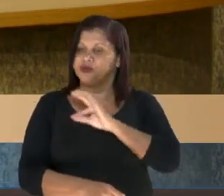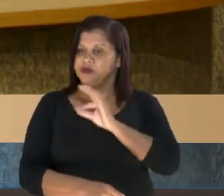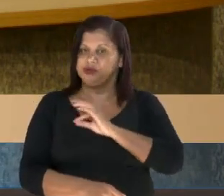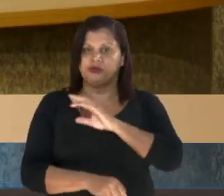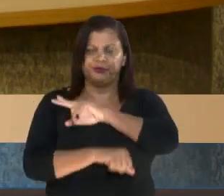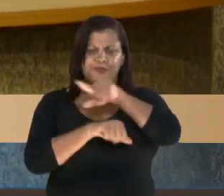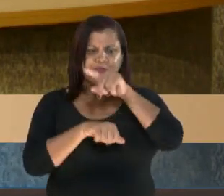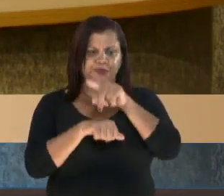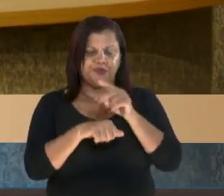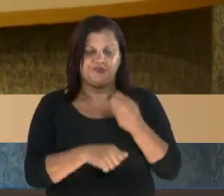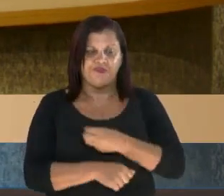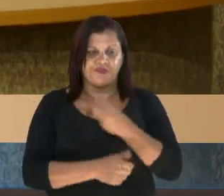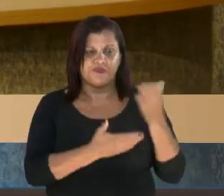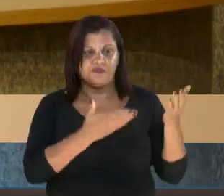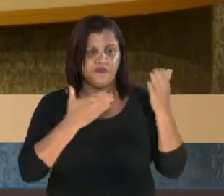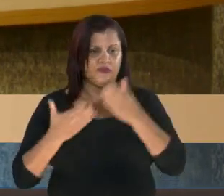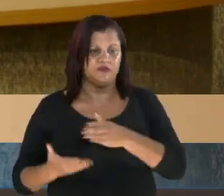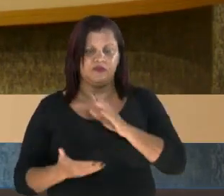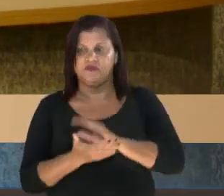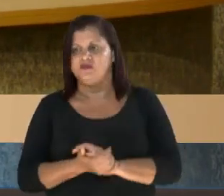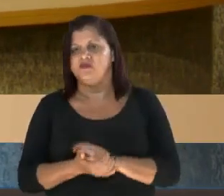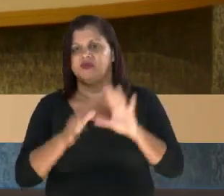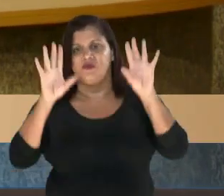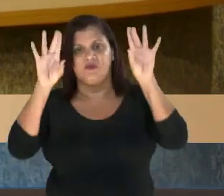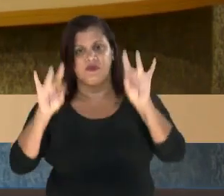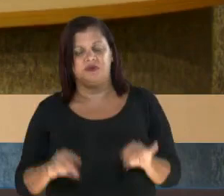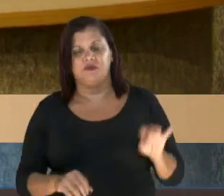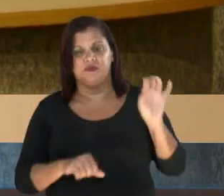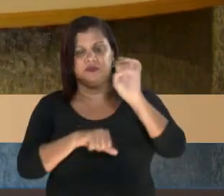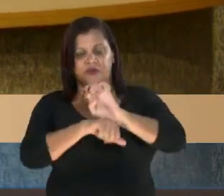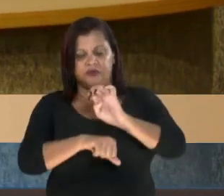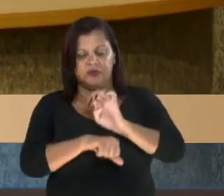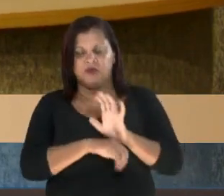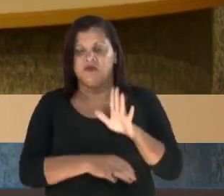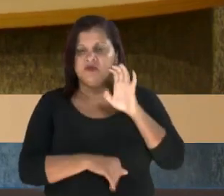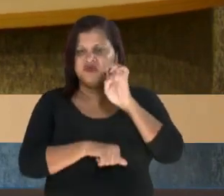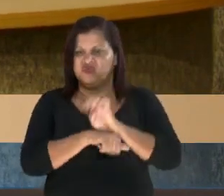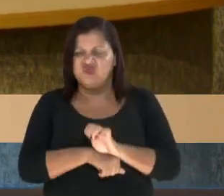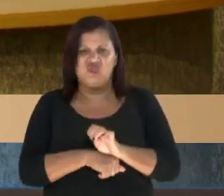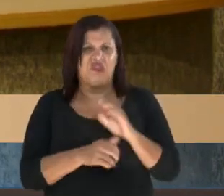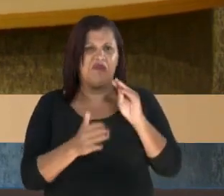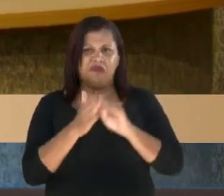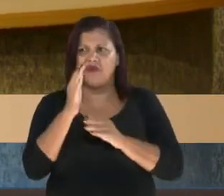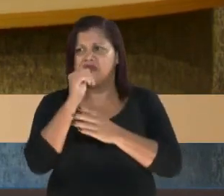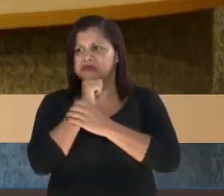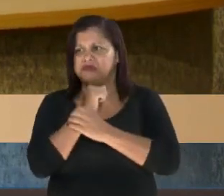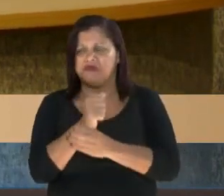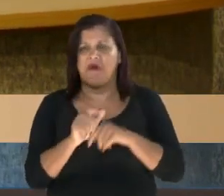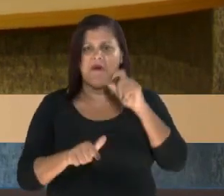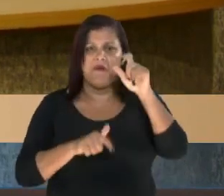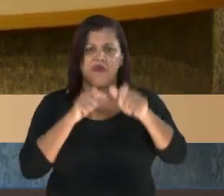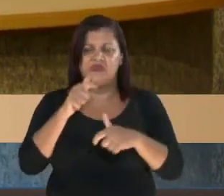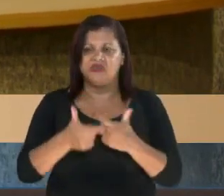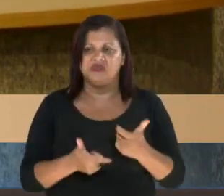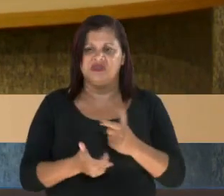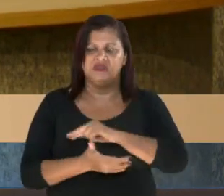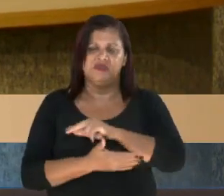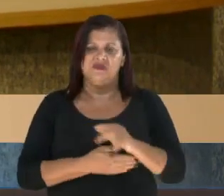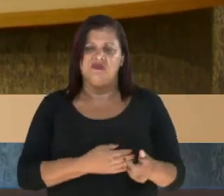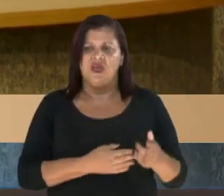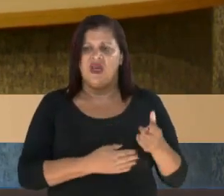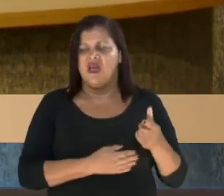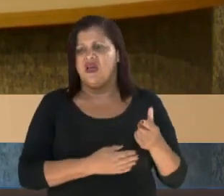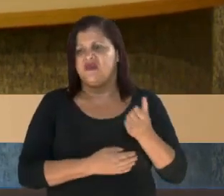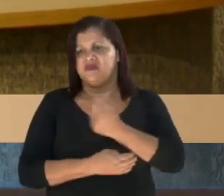vivemos E aí trazendo especialmente para o nosso estado um estado inseguro Onde existe altas taxa de